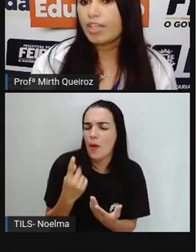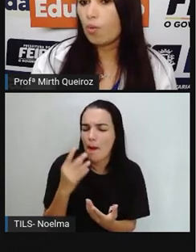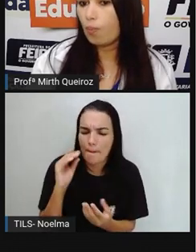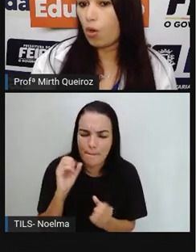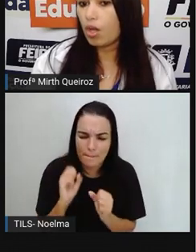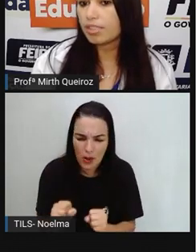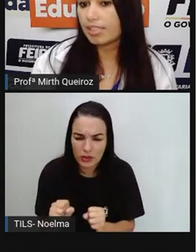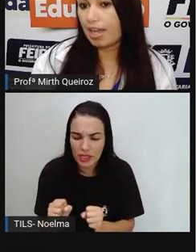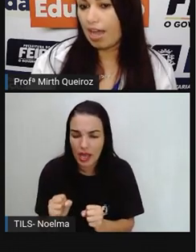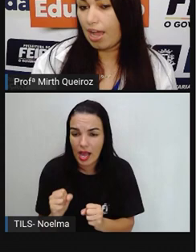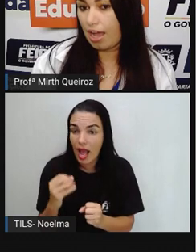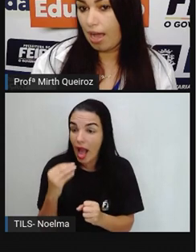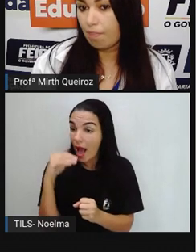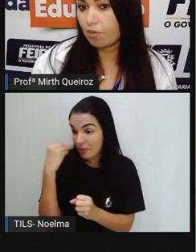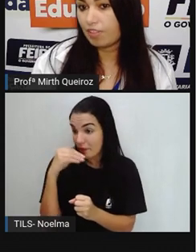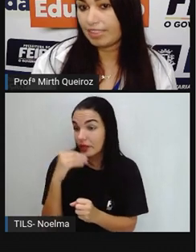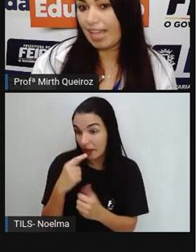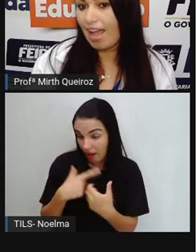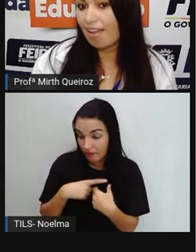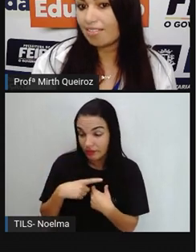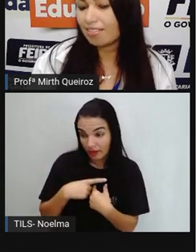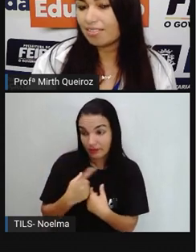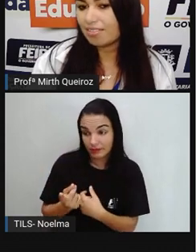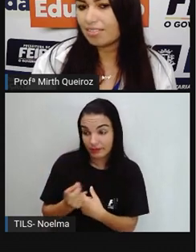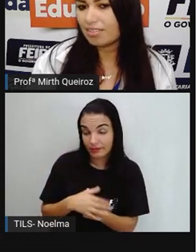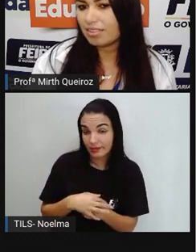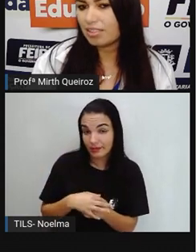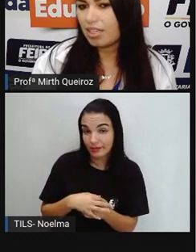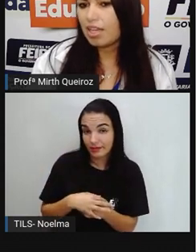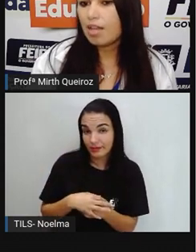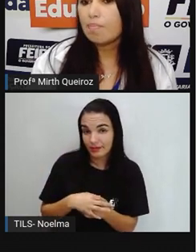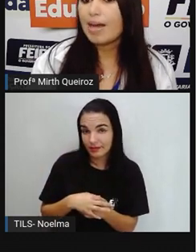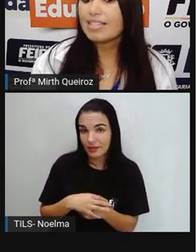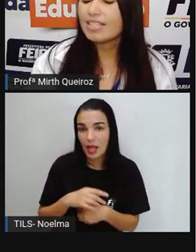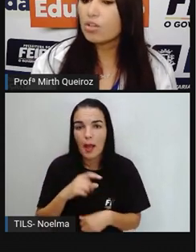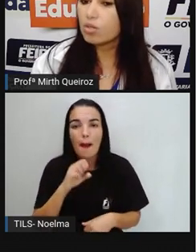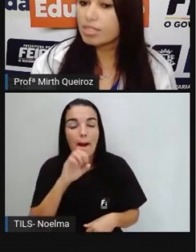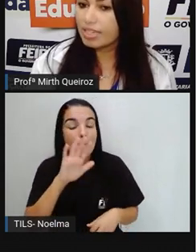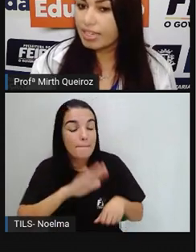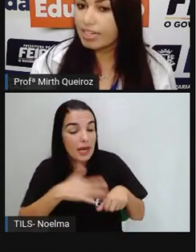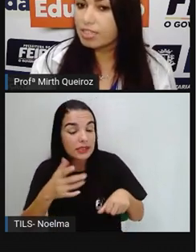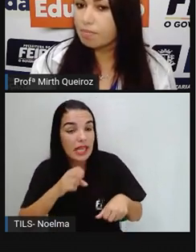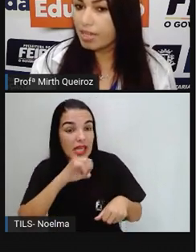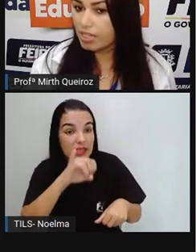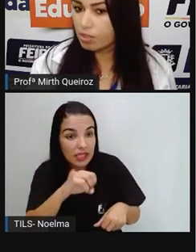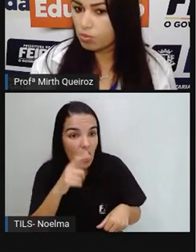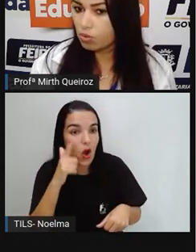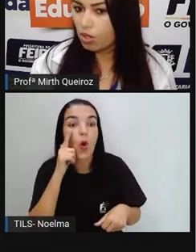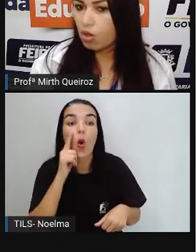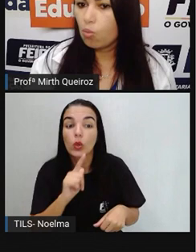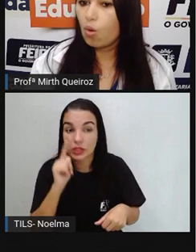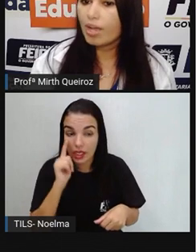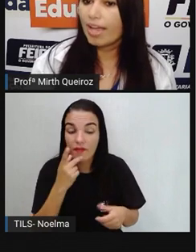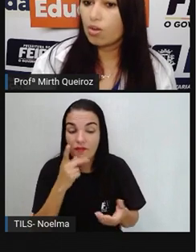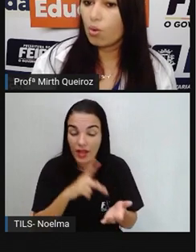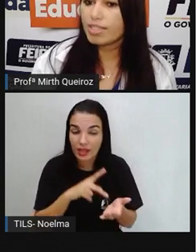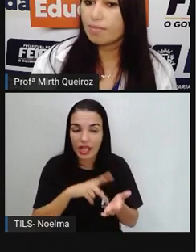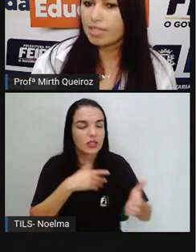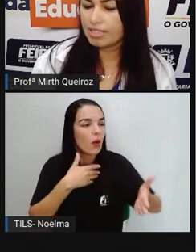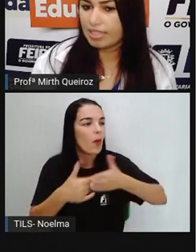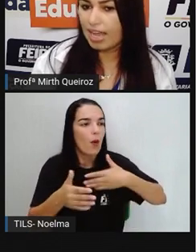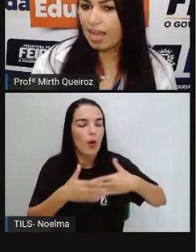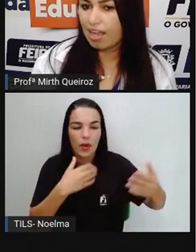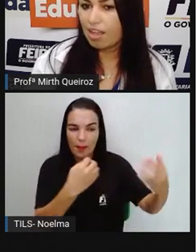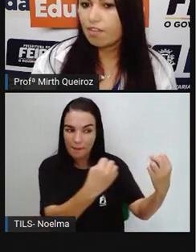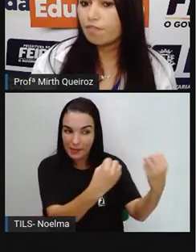um que eu possa aproveitar? Mas se conseguires mesmo qualquer coisa